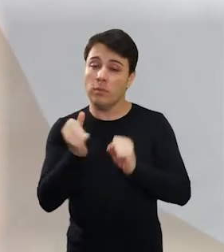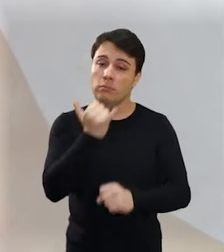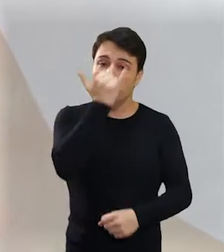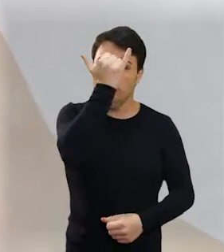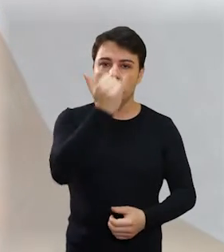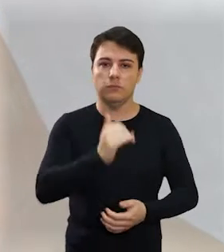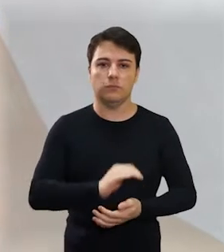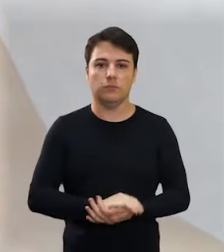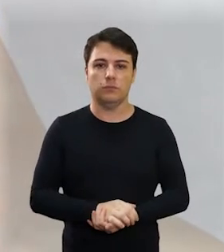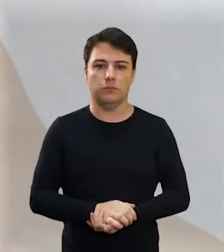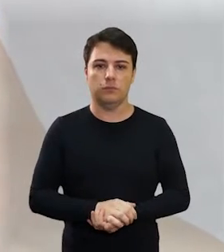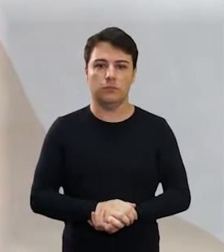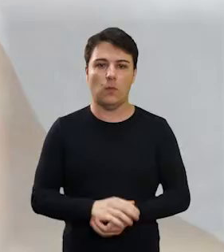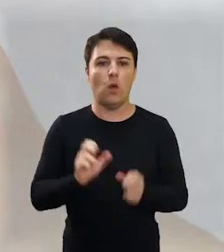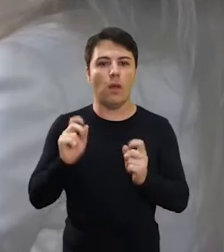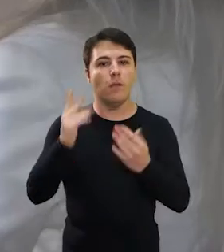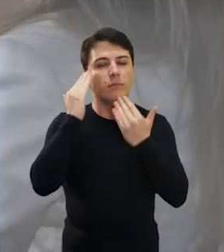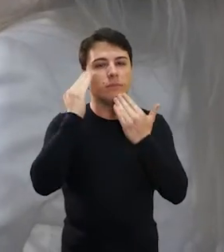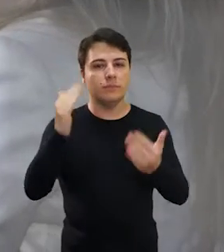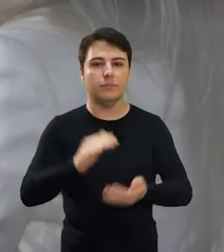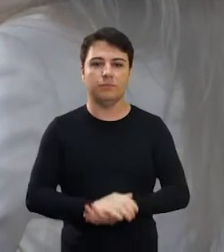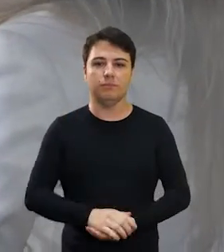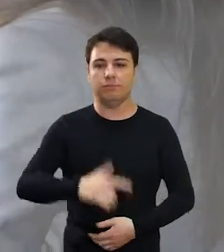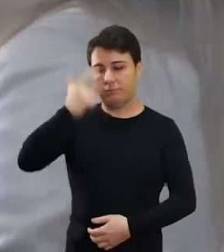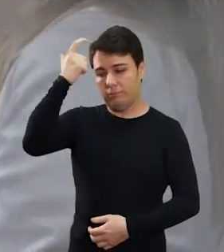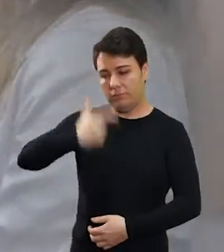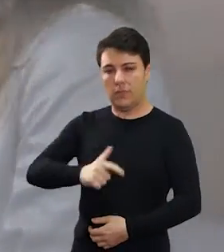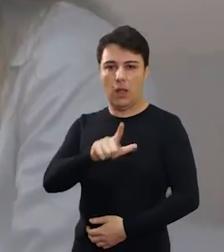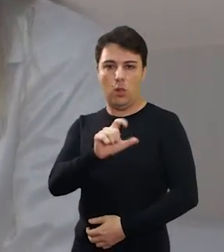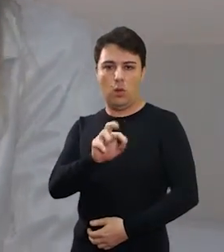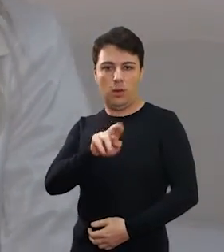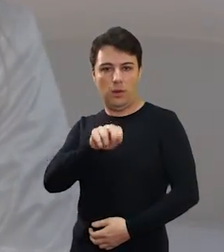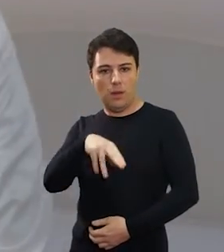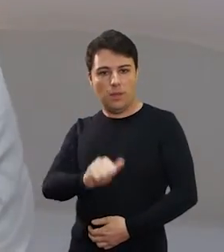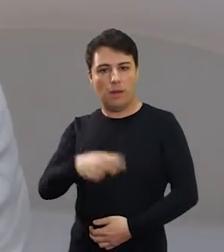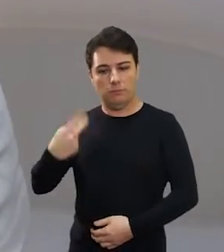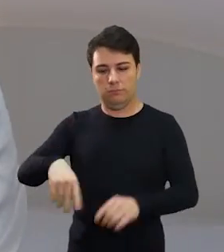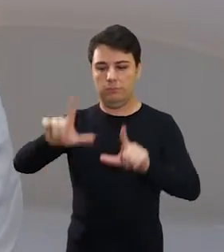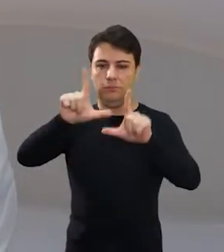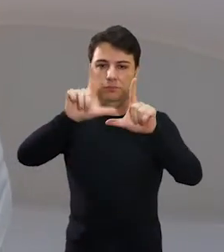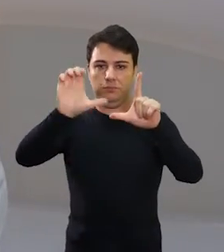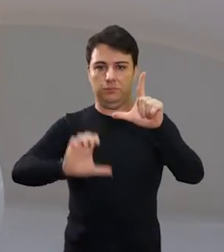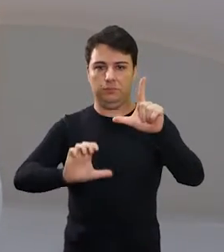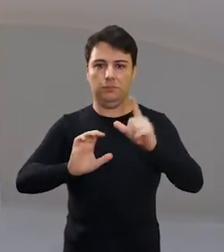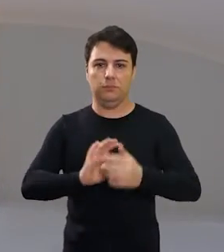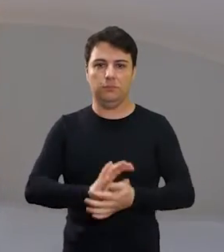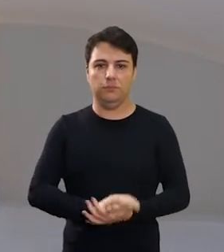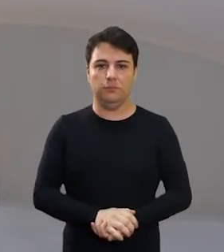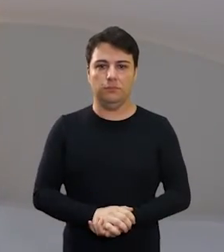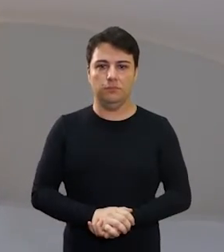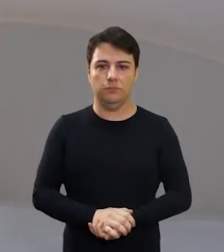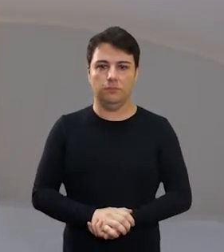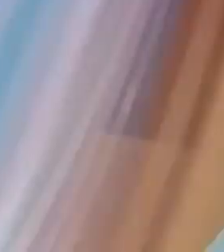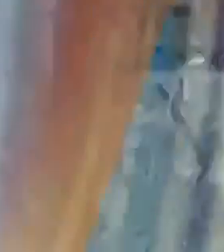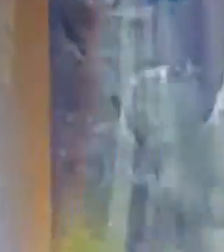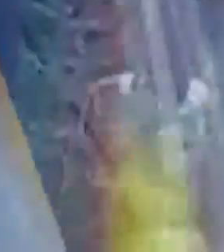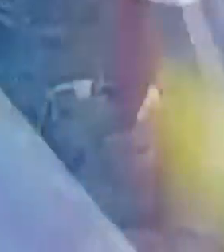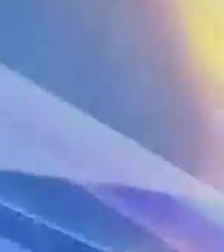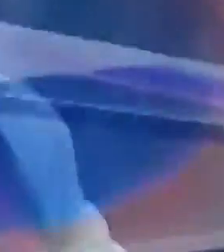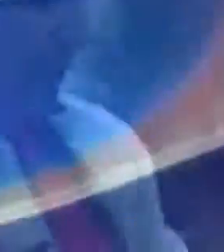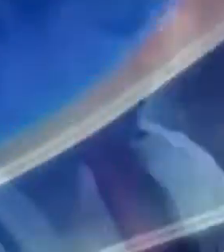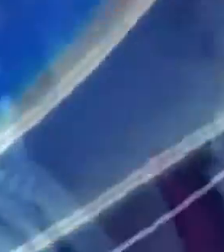que muitos não aguentam. Obrigada, Marina. Lorena Campos para a TV Câmara.